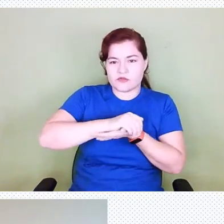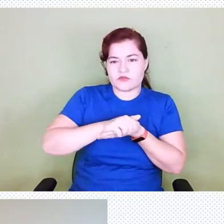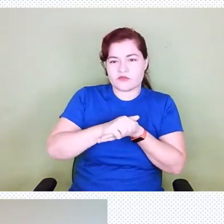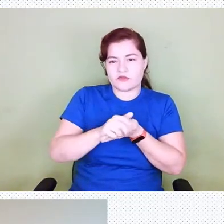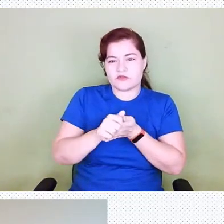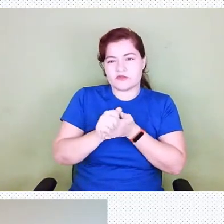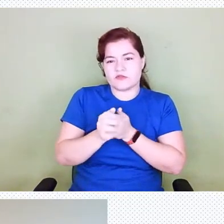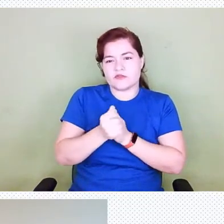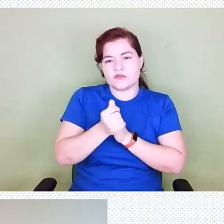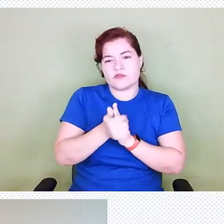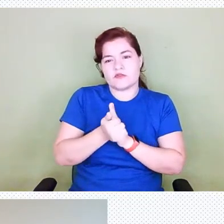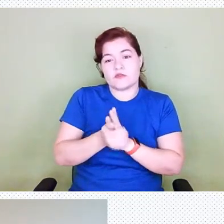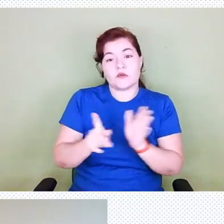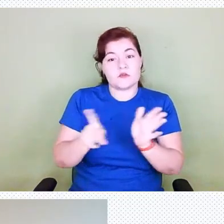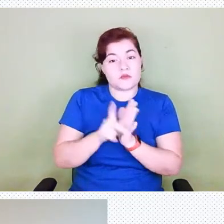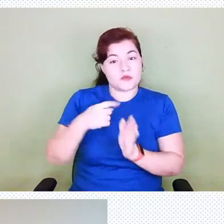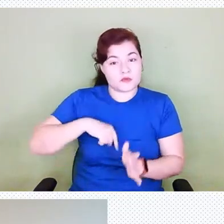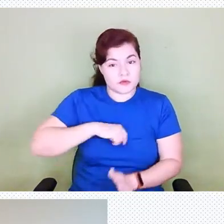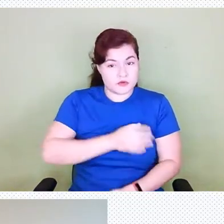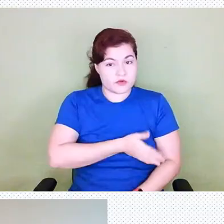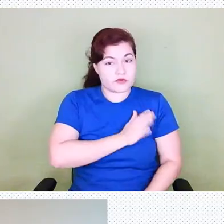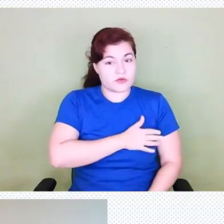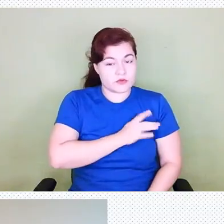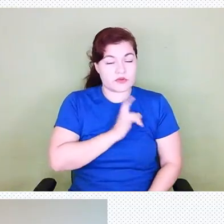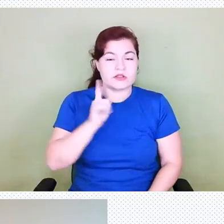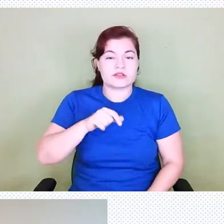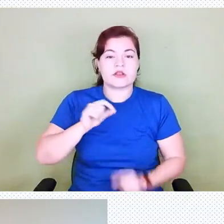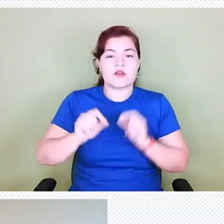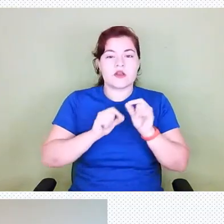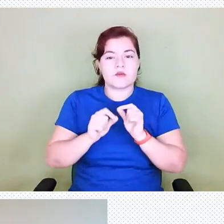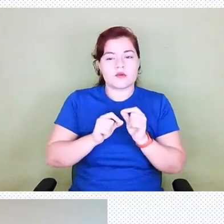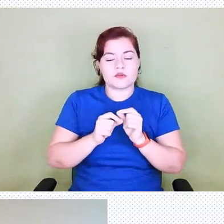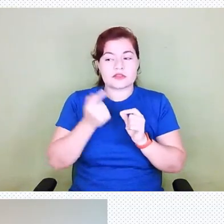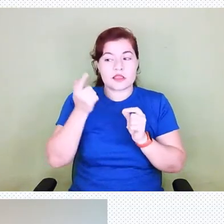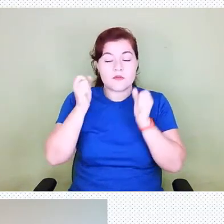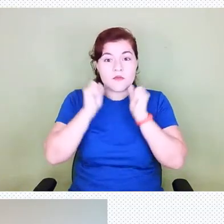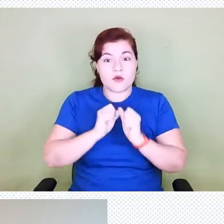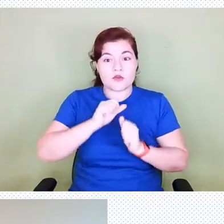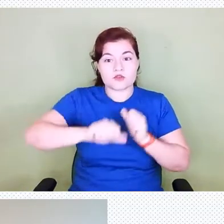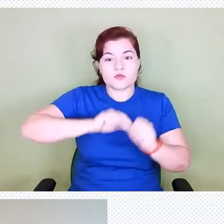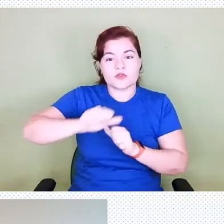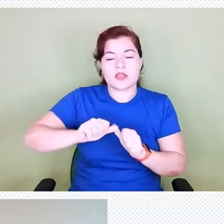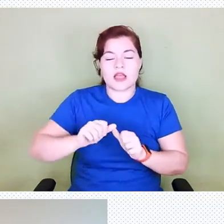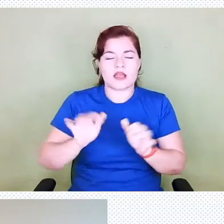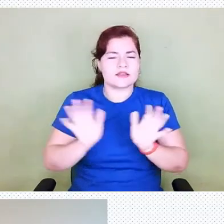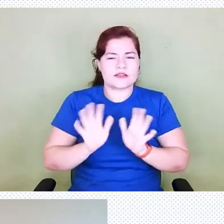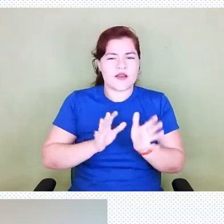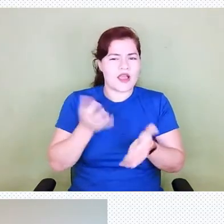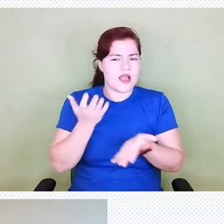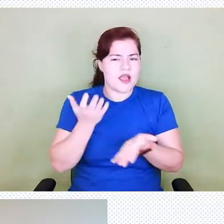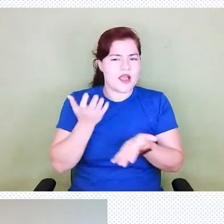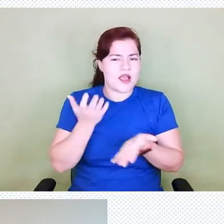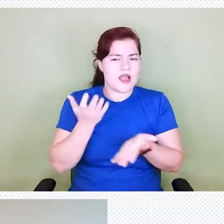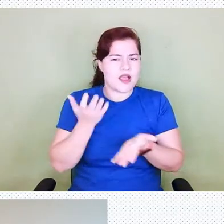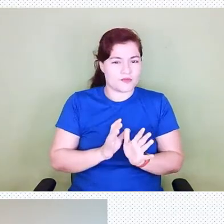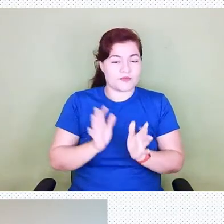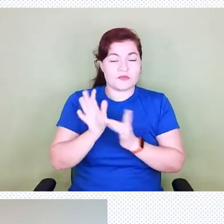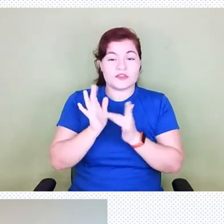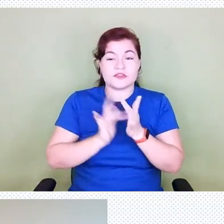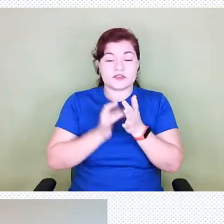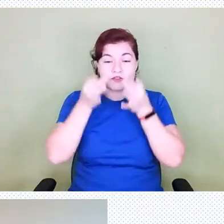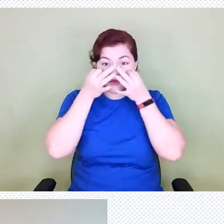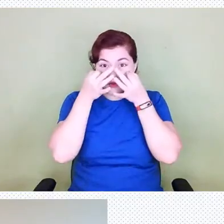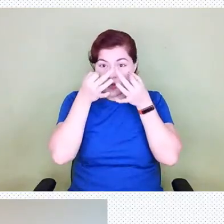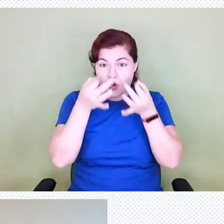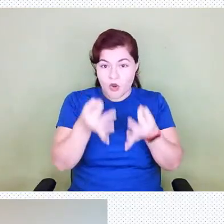coração, é um terreno dinâmico, ele não está pronto, não é? Jesus olha para a gente